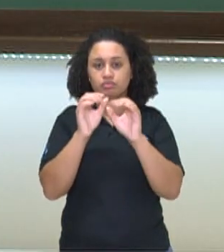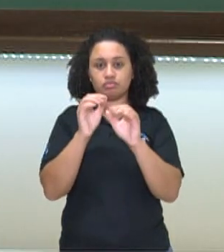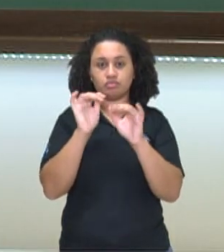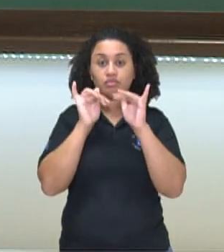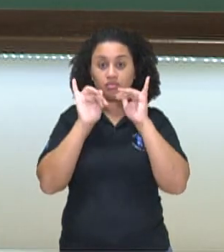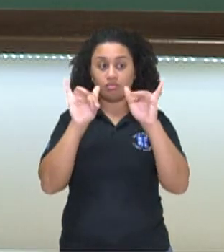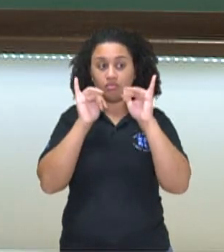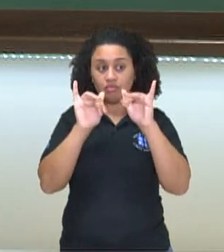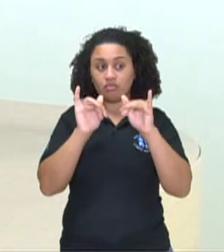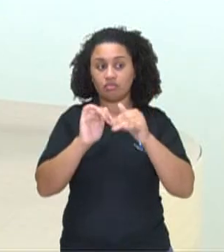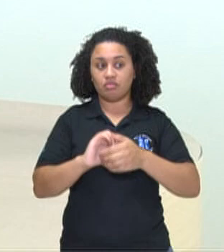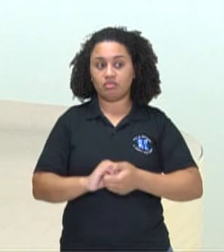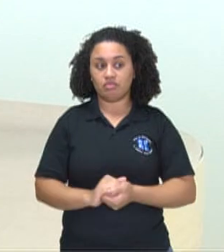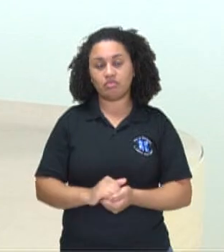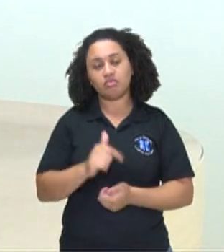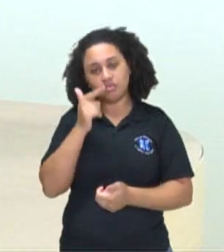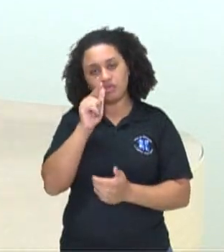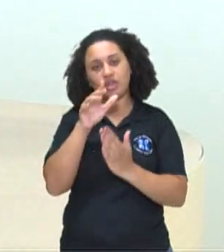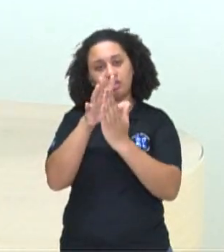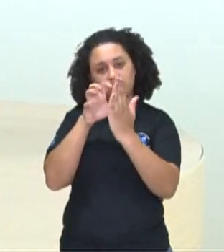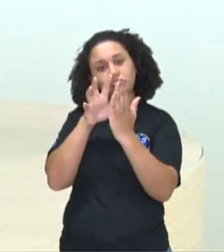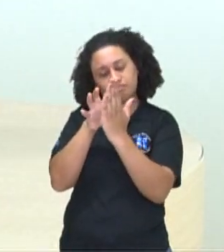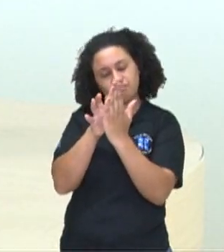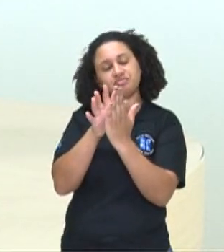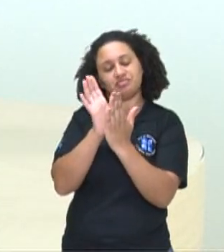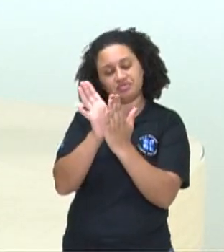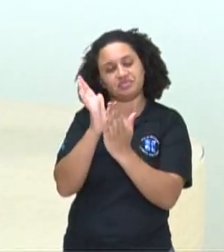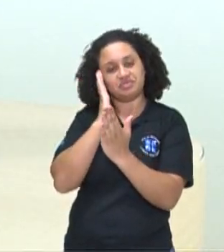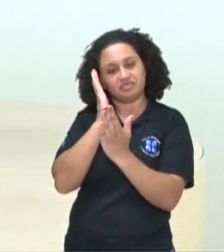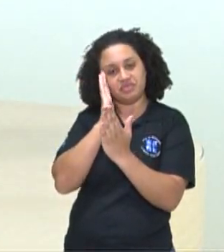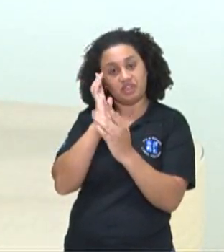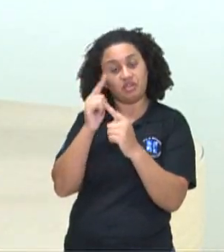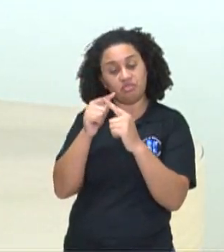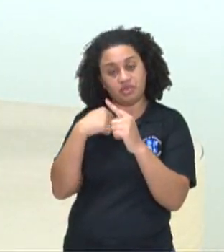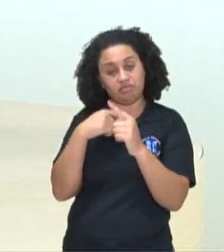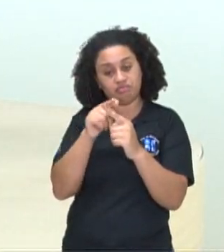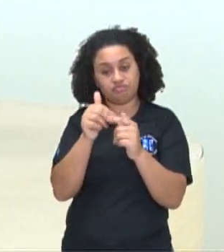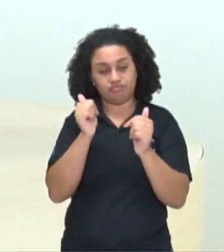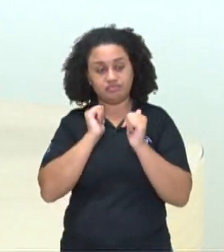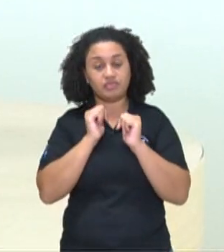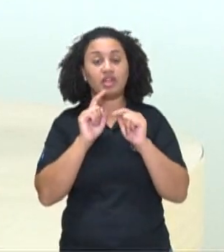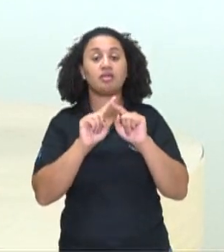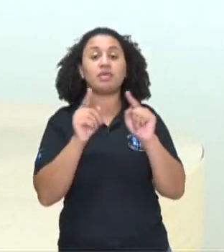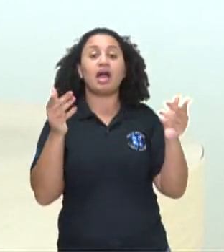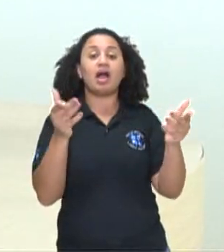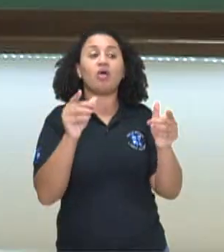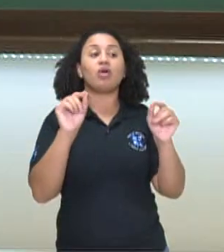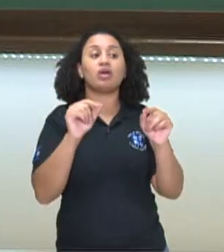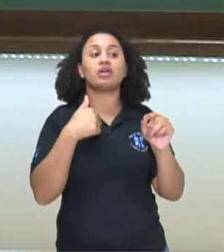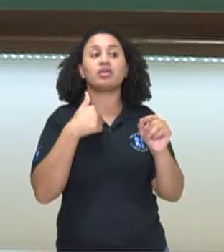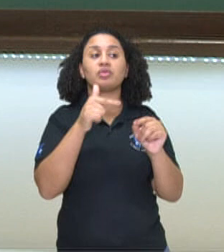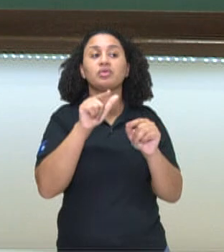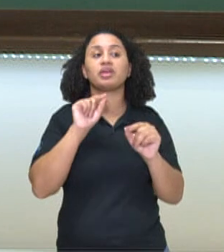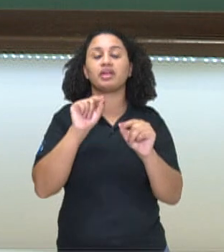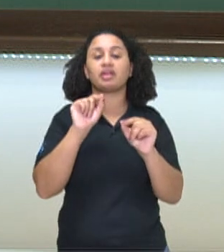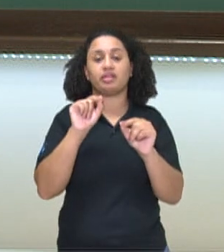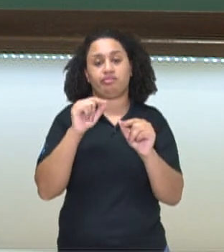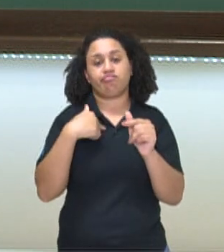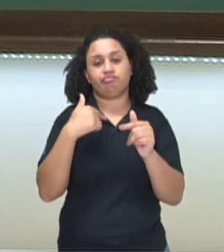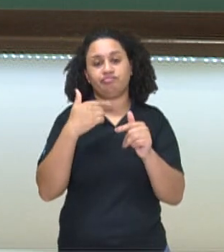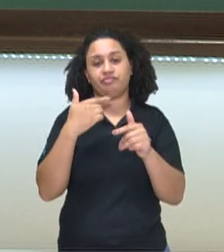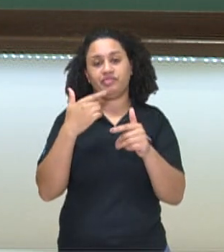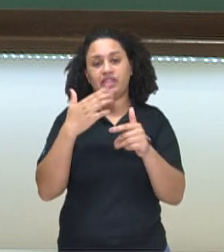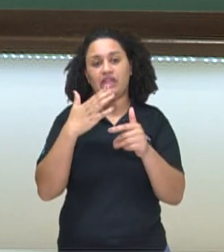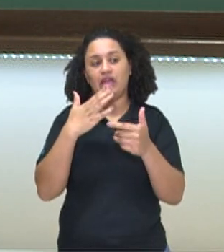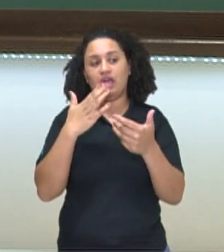E ocorre a atração como a gente espera, certo? Porque está neutro. Agora eu vou aproximar o meu amigo,